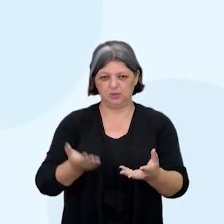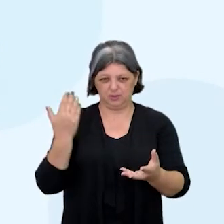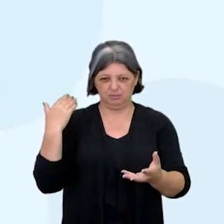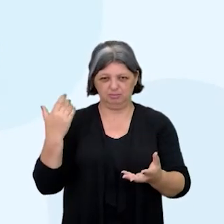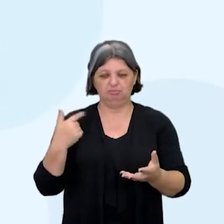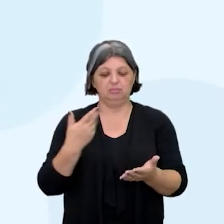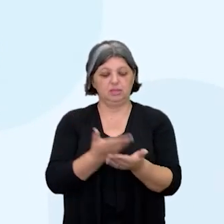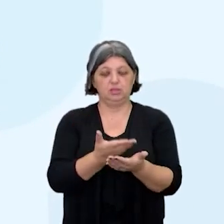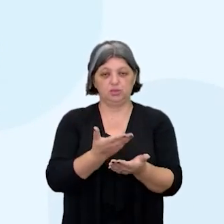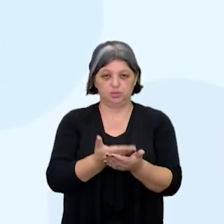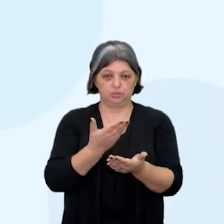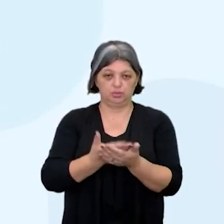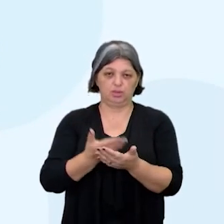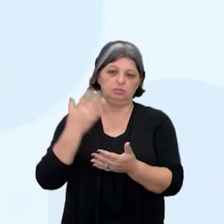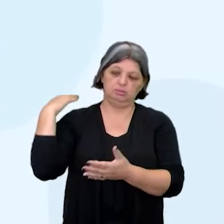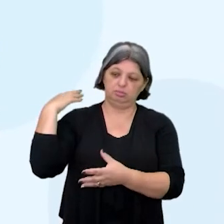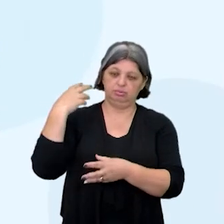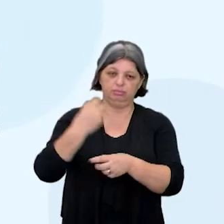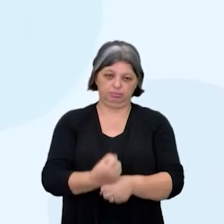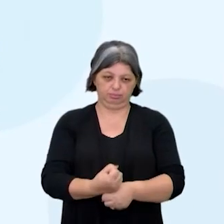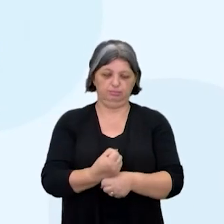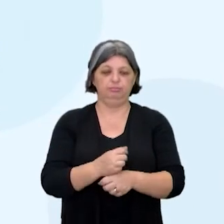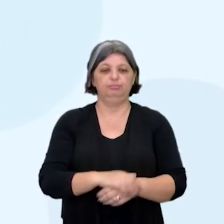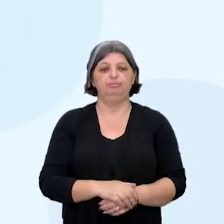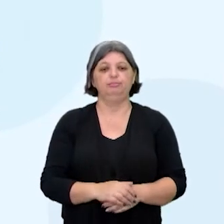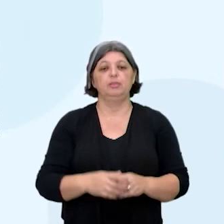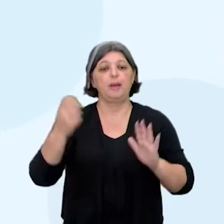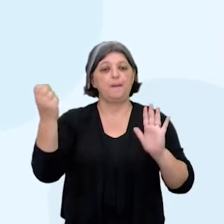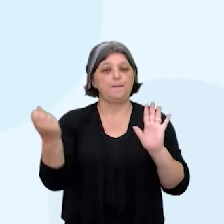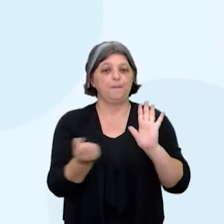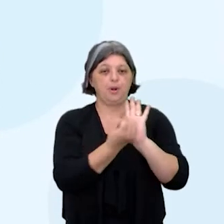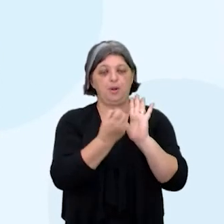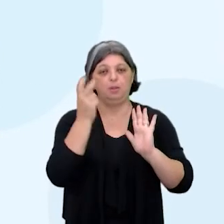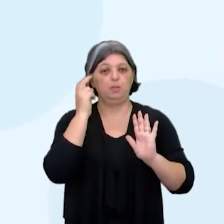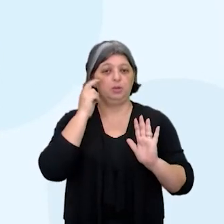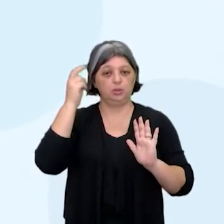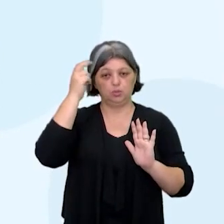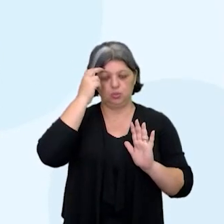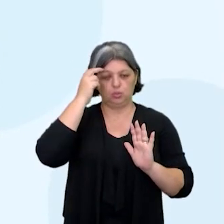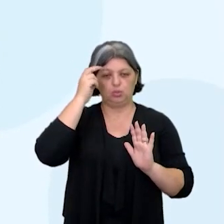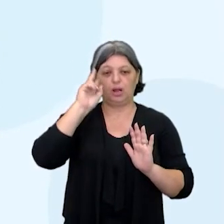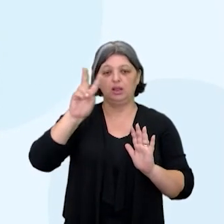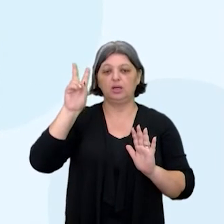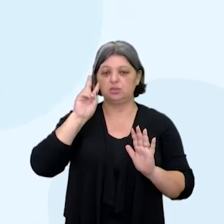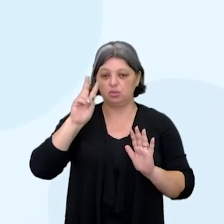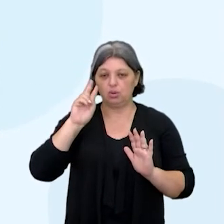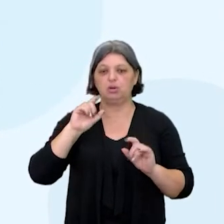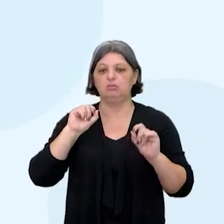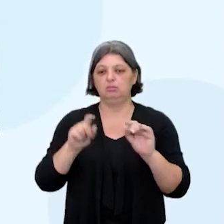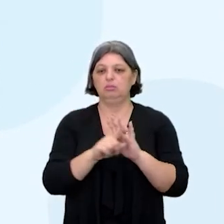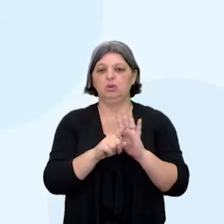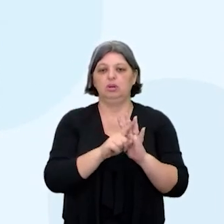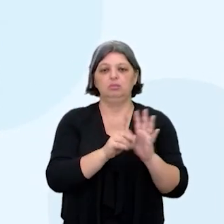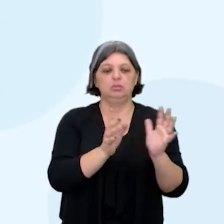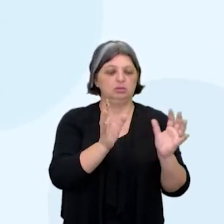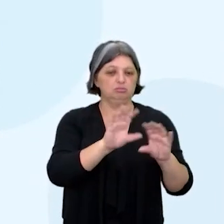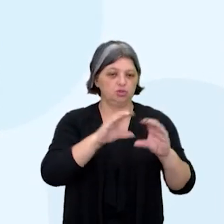estamos estudando no contexto aí. E patrimônio é um bem destinado ao usufruto de uma